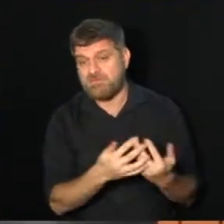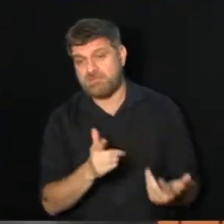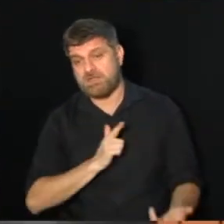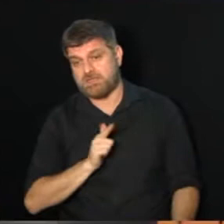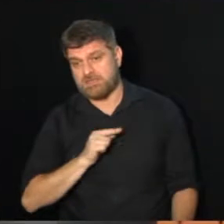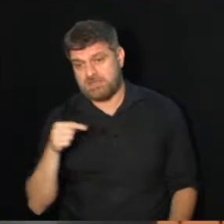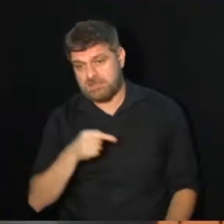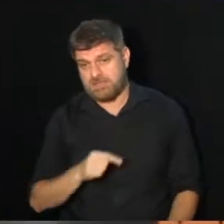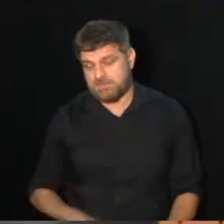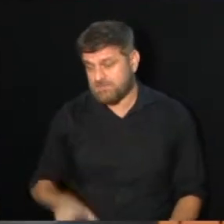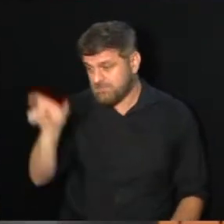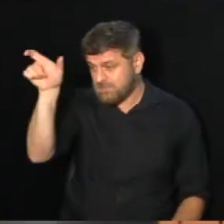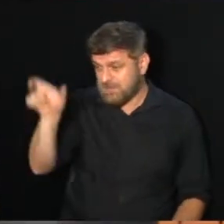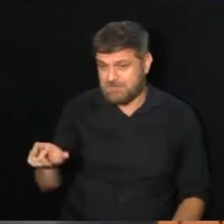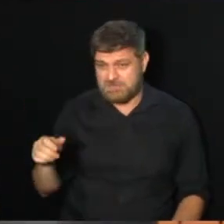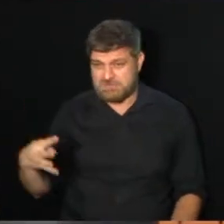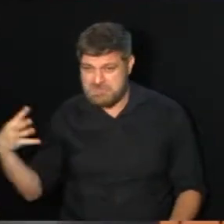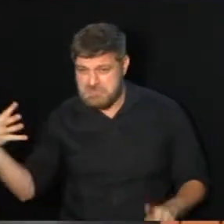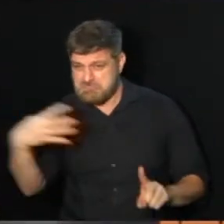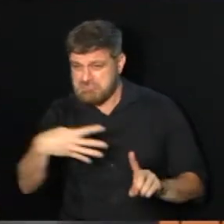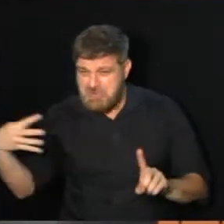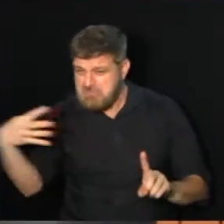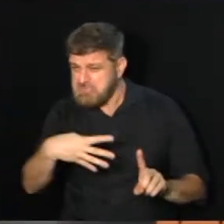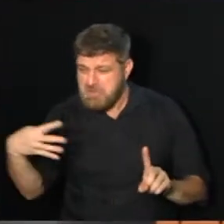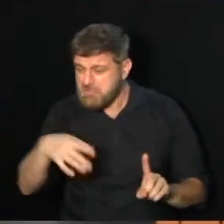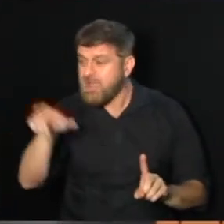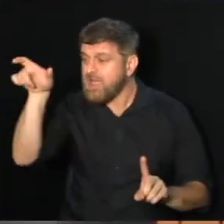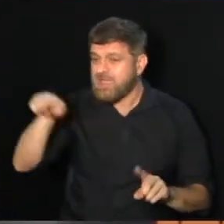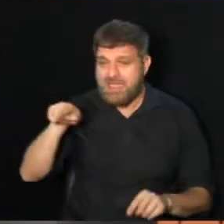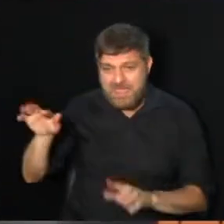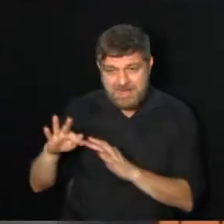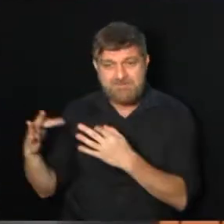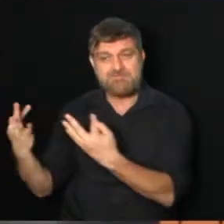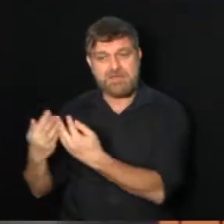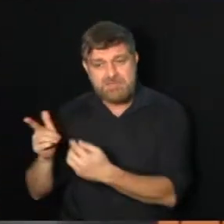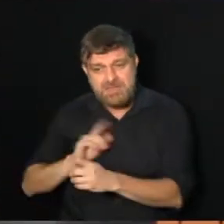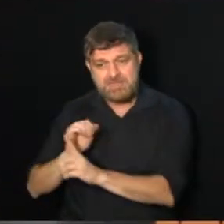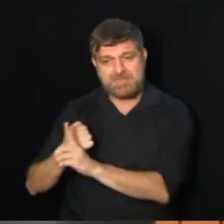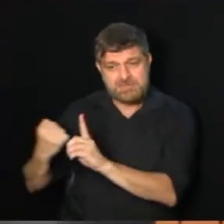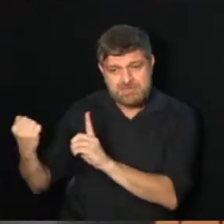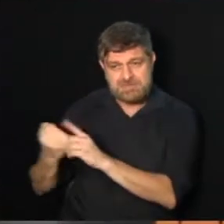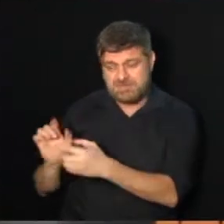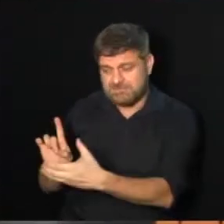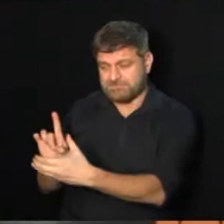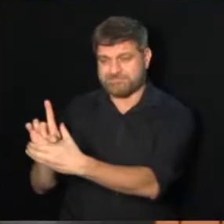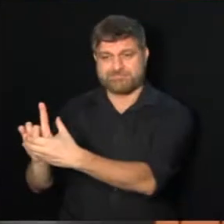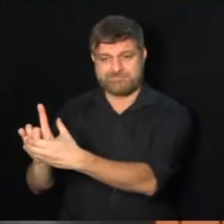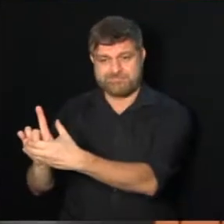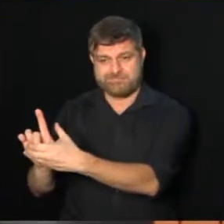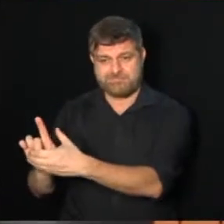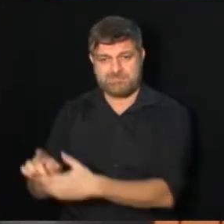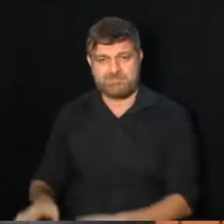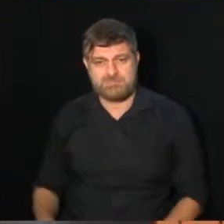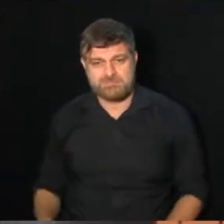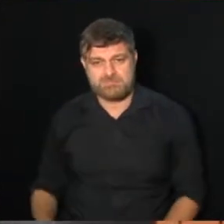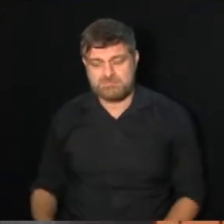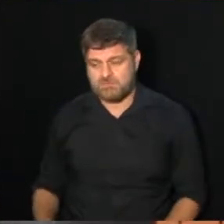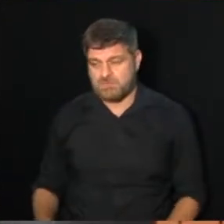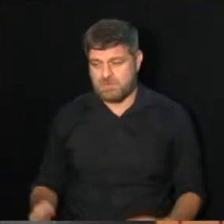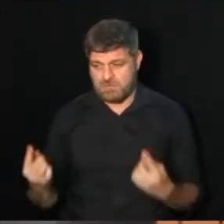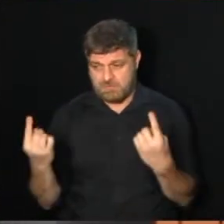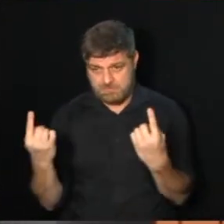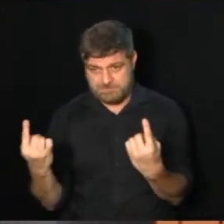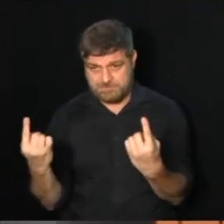Esse B, que é o agressor, igualmente ele tem família, ele também convive no meio social, ele convive numa comunidade. Ele tem que